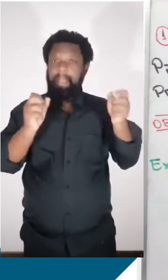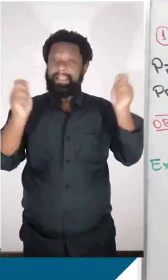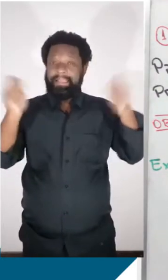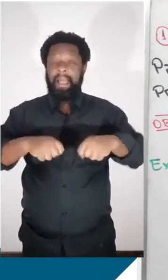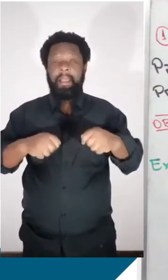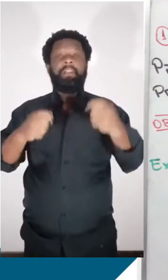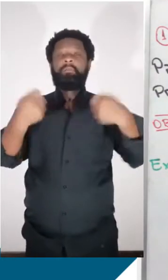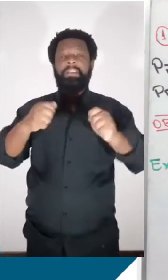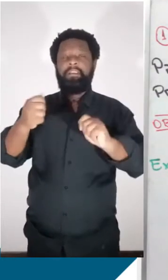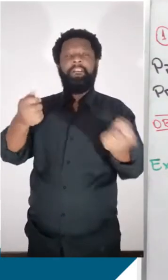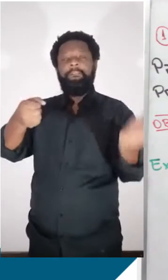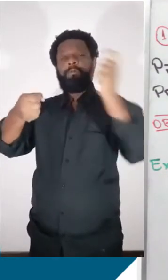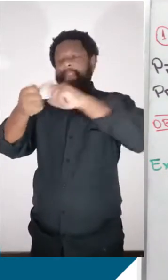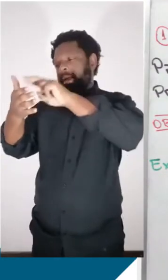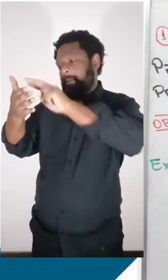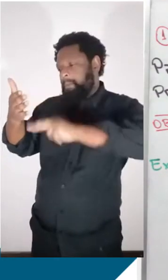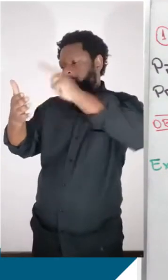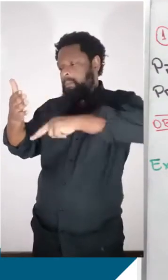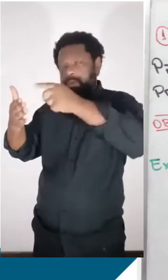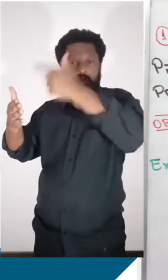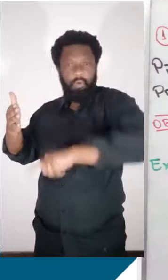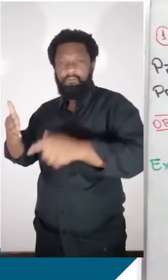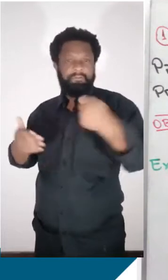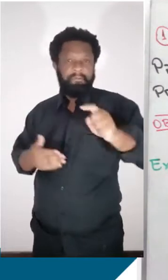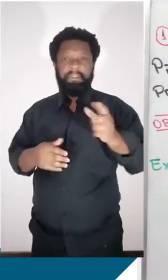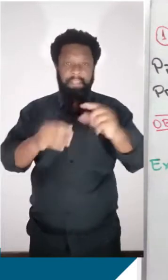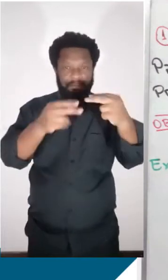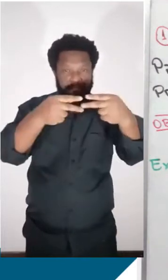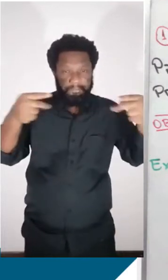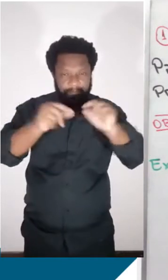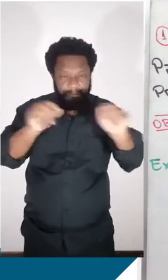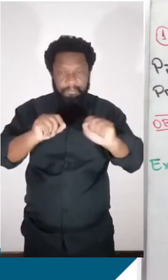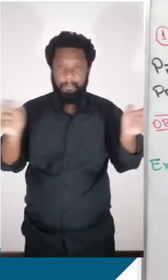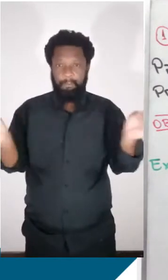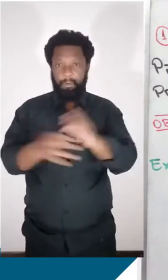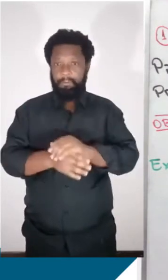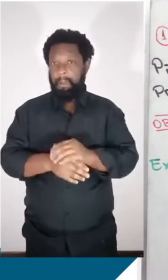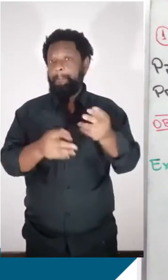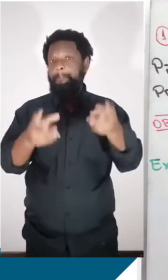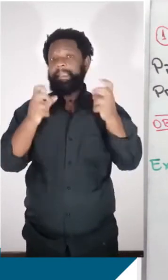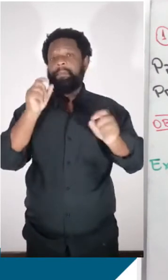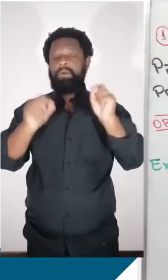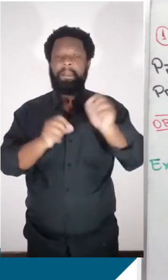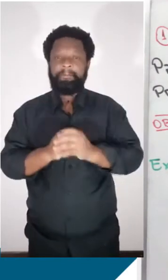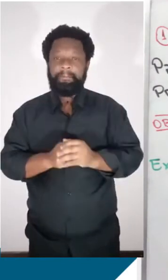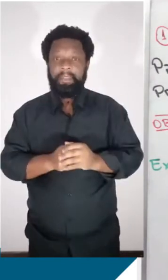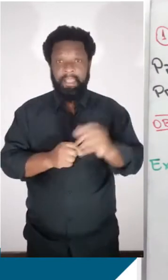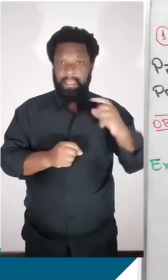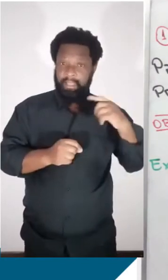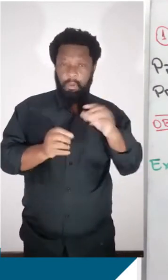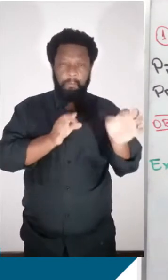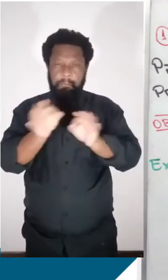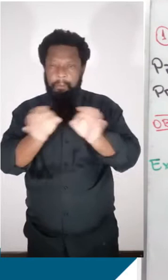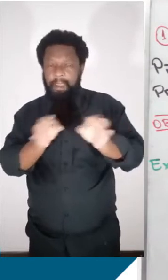porque aí eu paro de precisar ficar lendo a questão, lendo várias vezes. Já me organizei. E aí é o seguinte, repara.